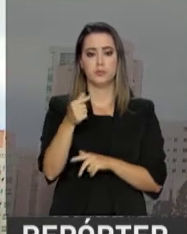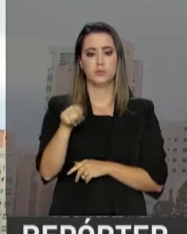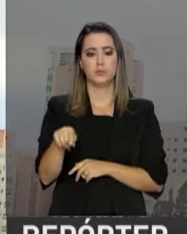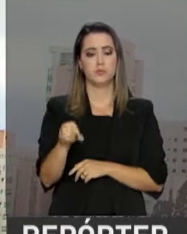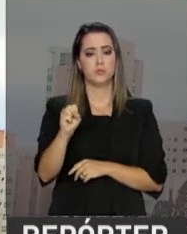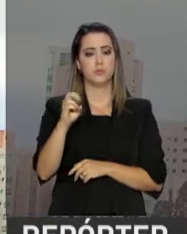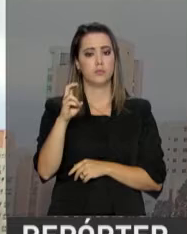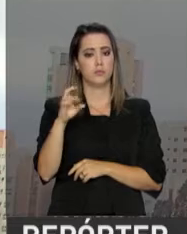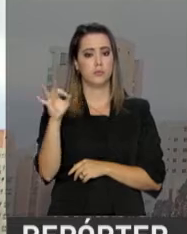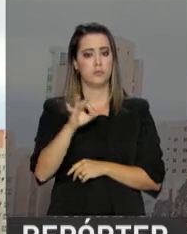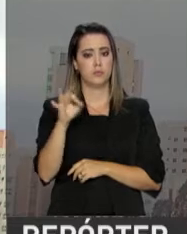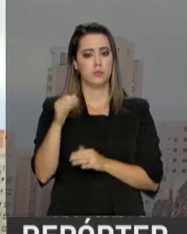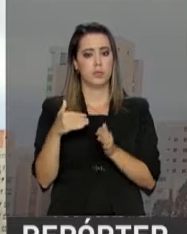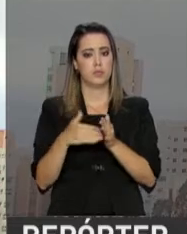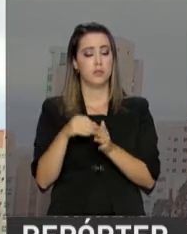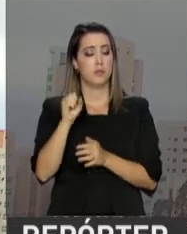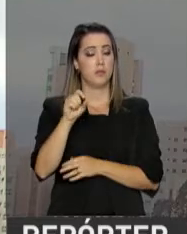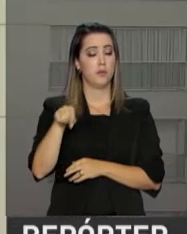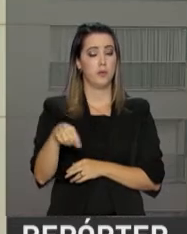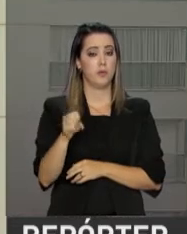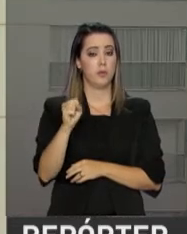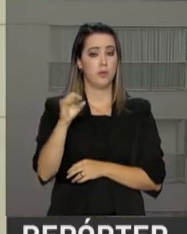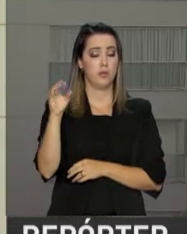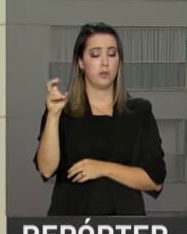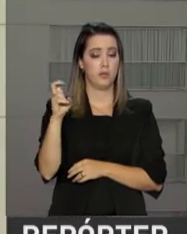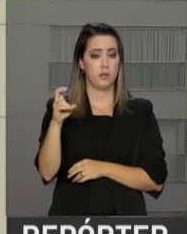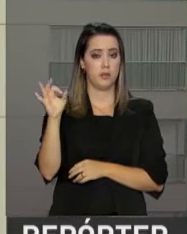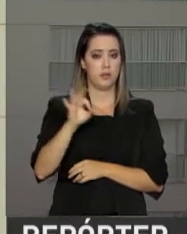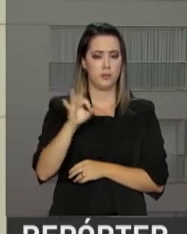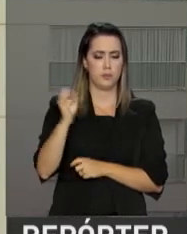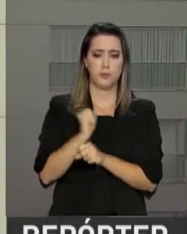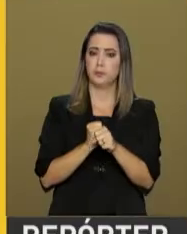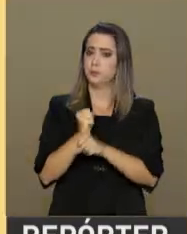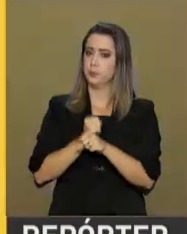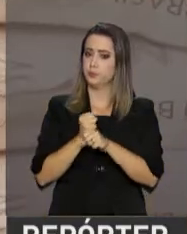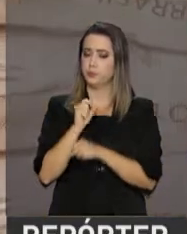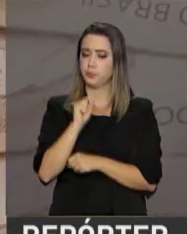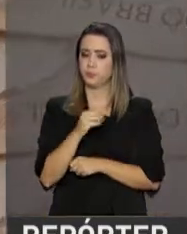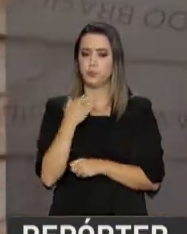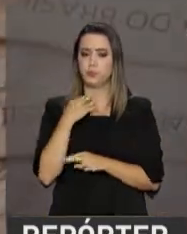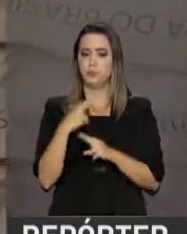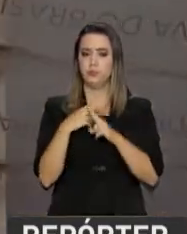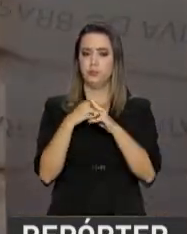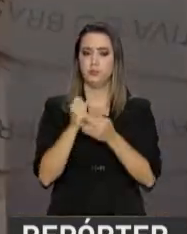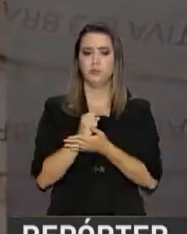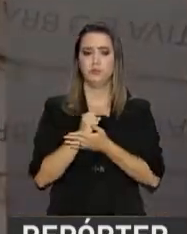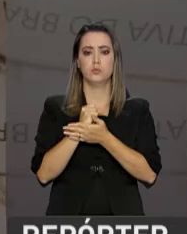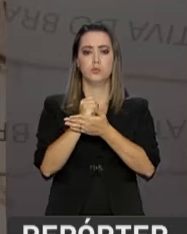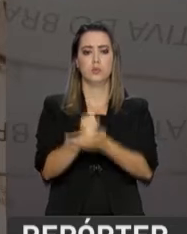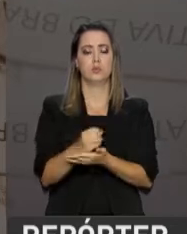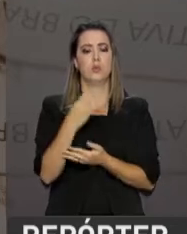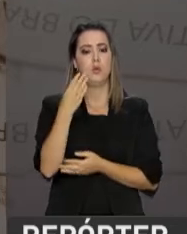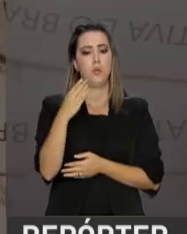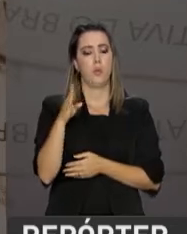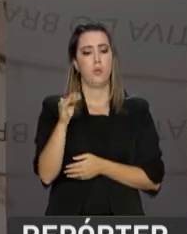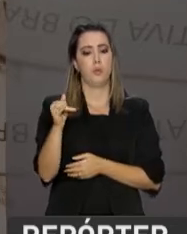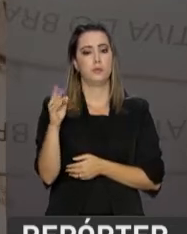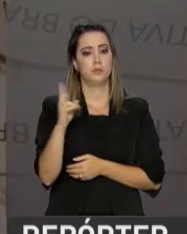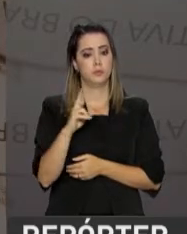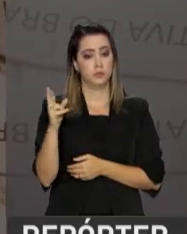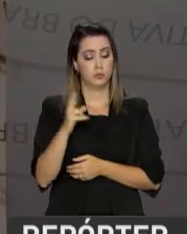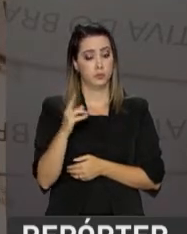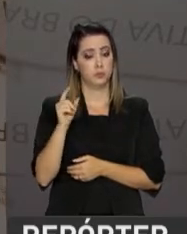7,85 a 8,75 por cento ao ano a caixa disponibilizou 4 bilhões para linhas de crédito